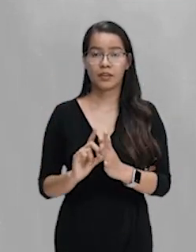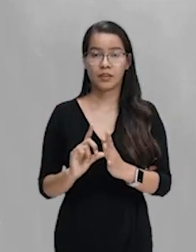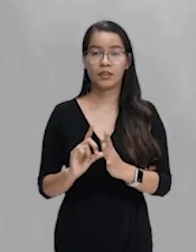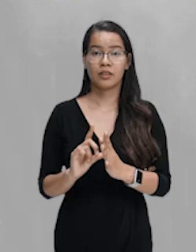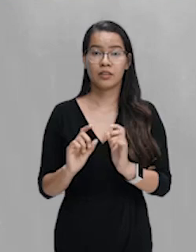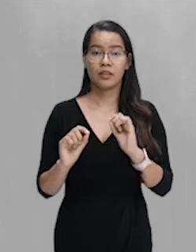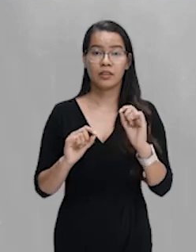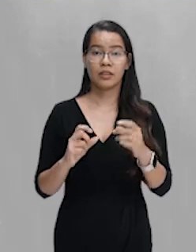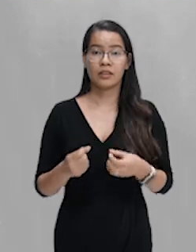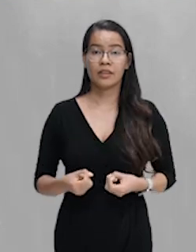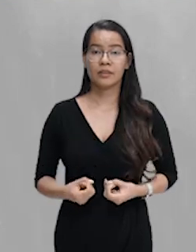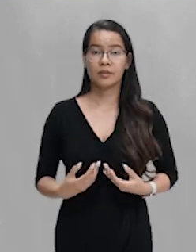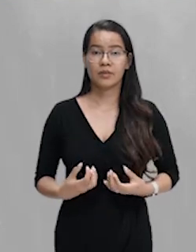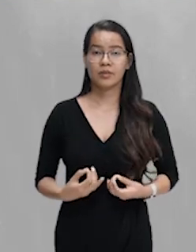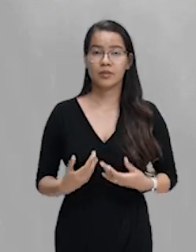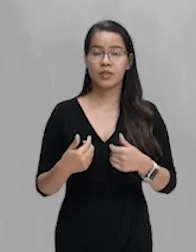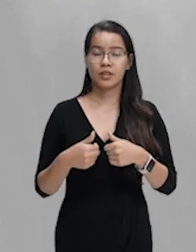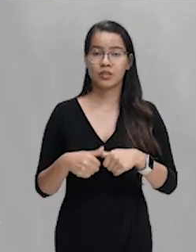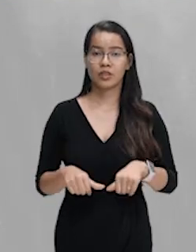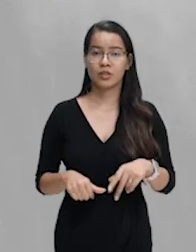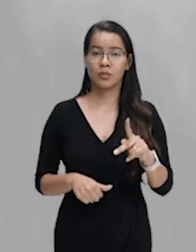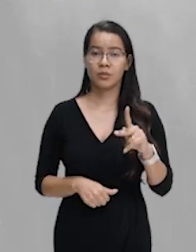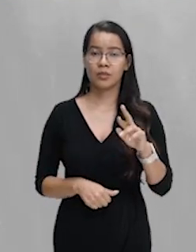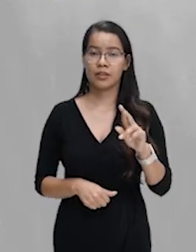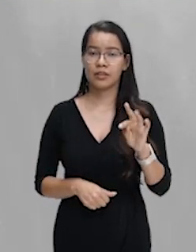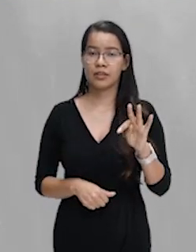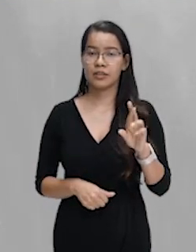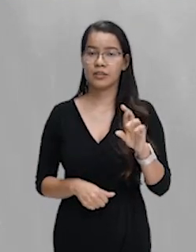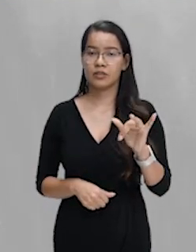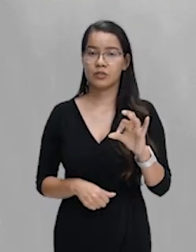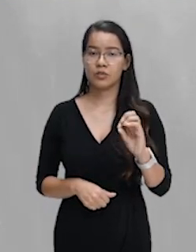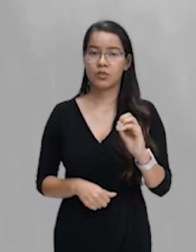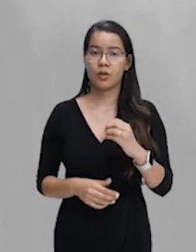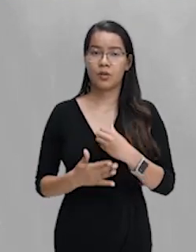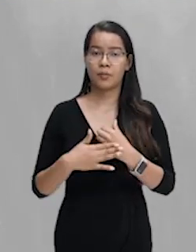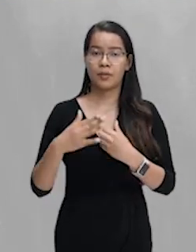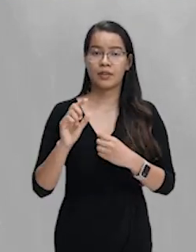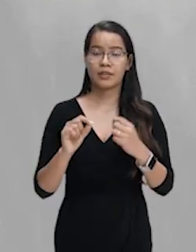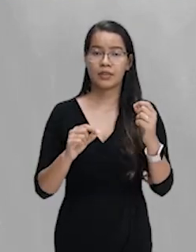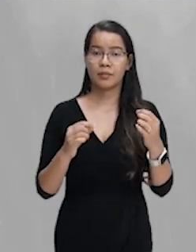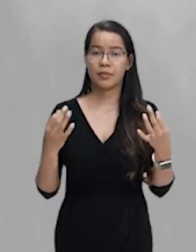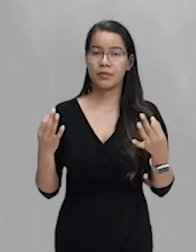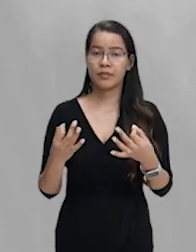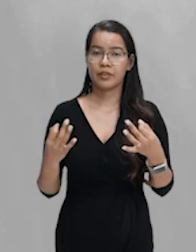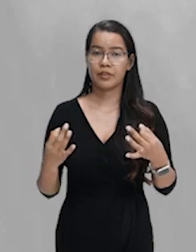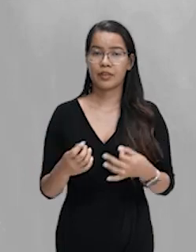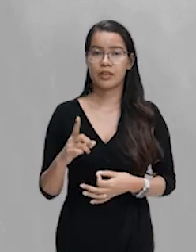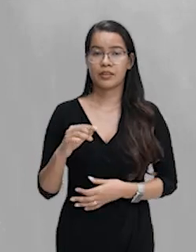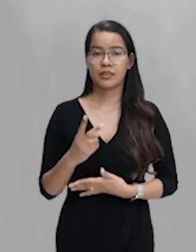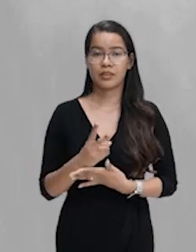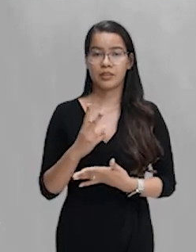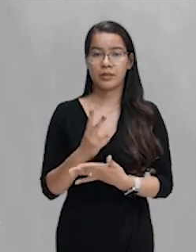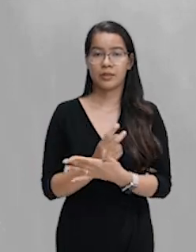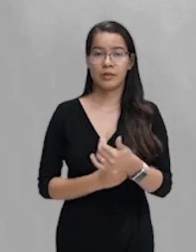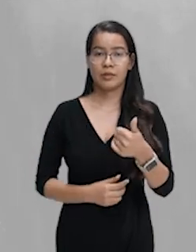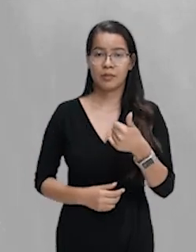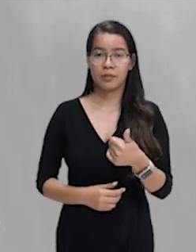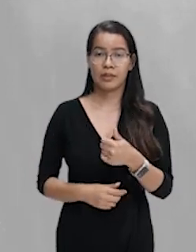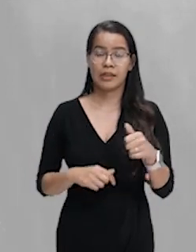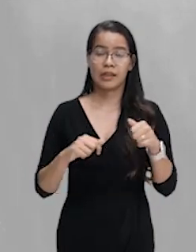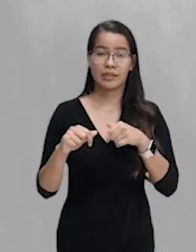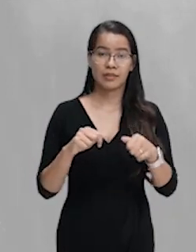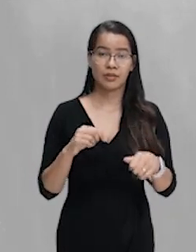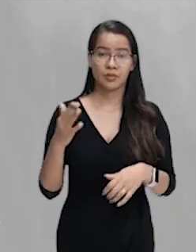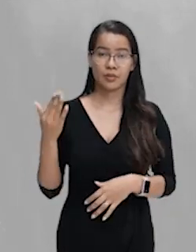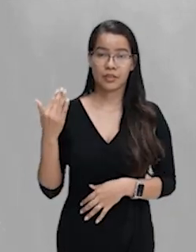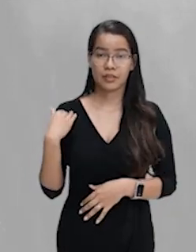a expressão que está no pretérito mais que perfeito, no plusquamperfecto, ela é sempre a primeira ação no passado?